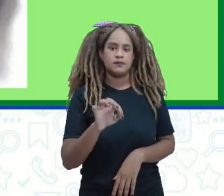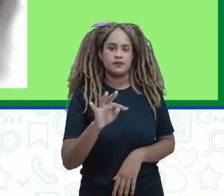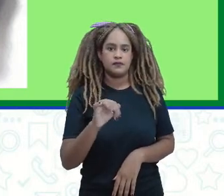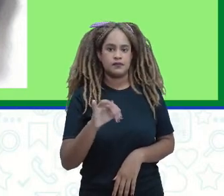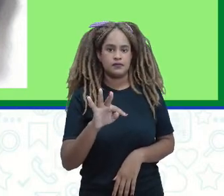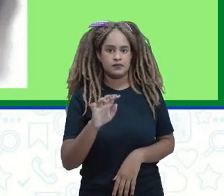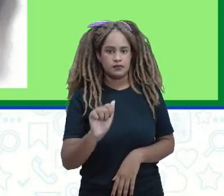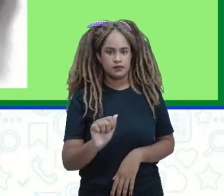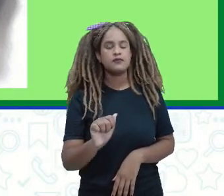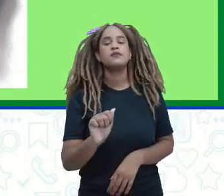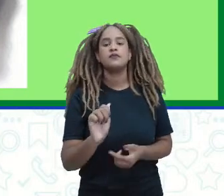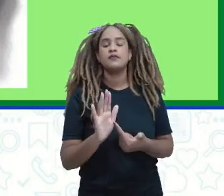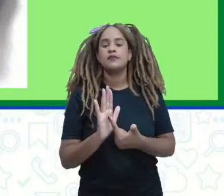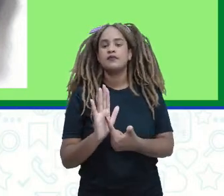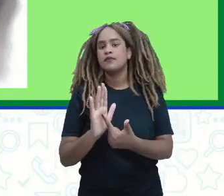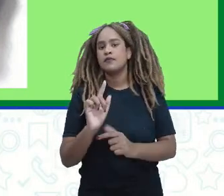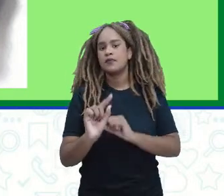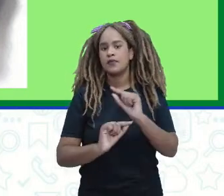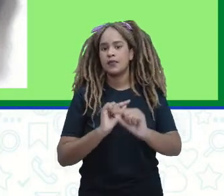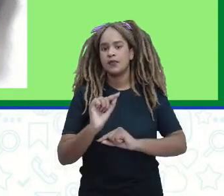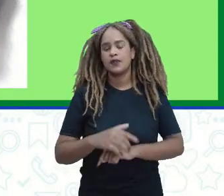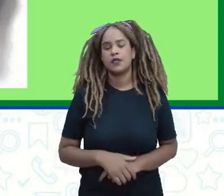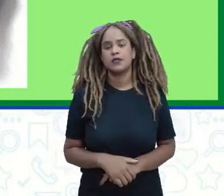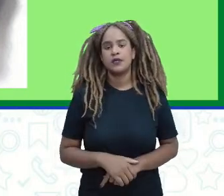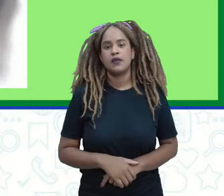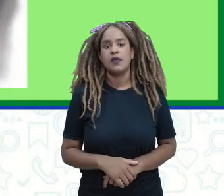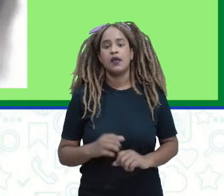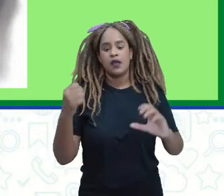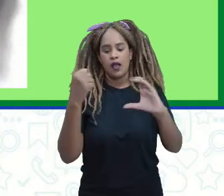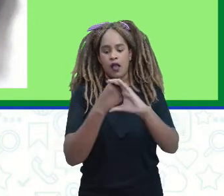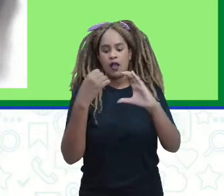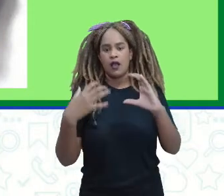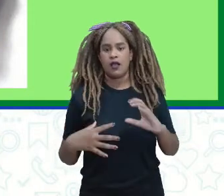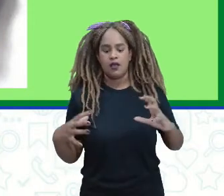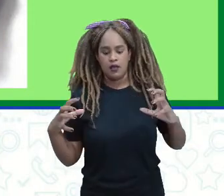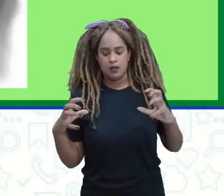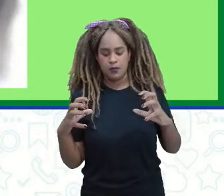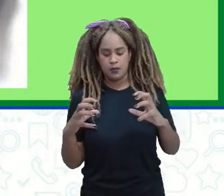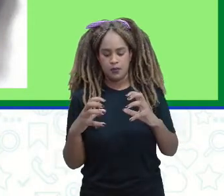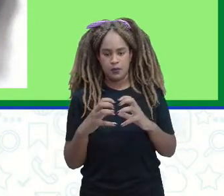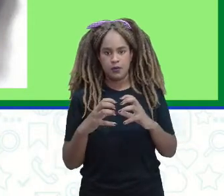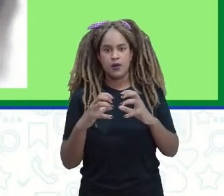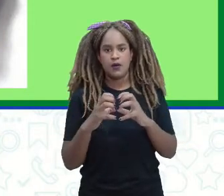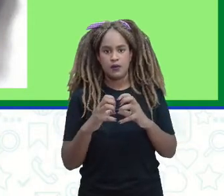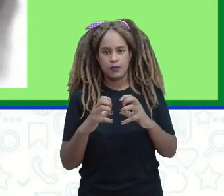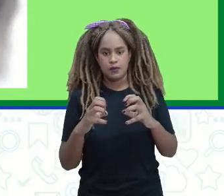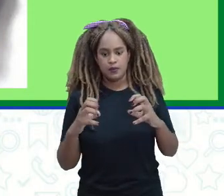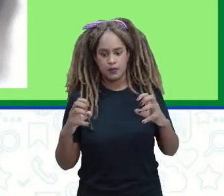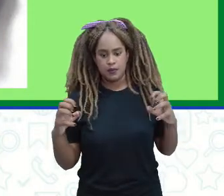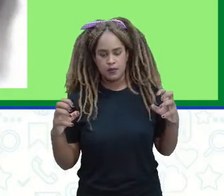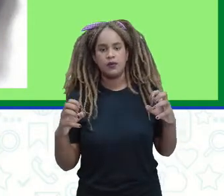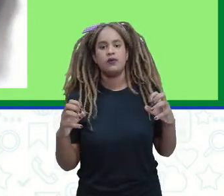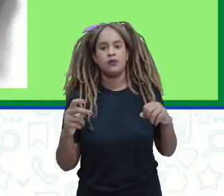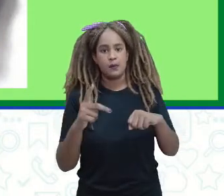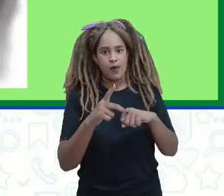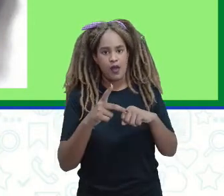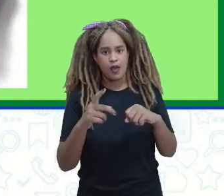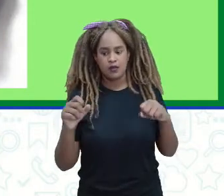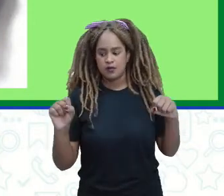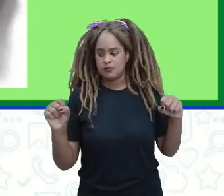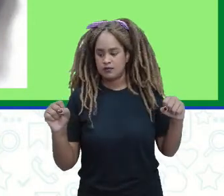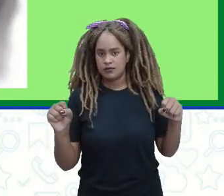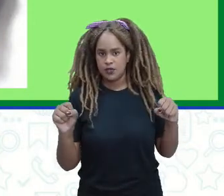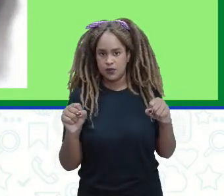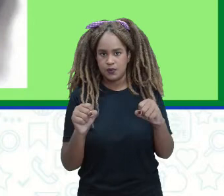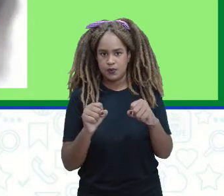né, que apresenta, né, essa característica, né, de atração aí, ela é magnetizada,